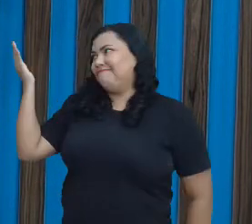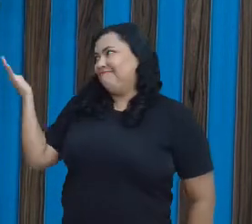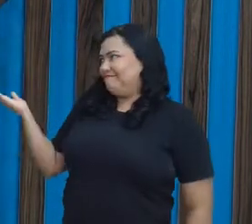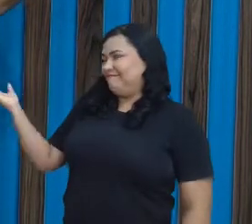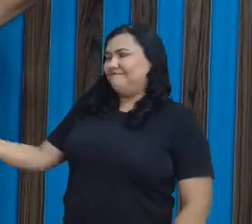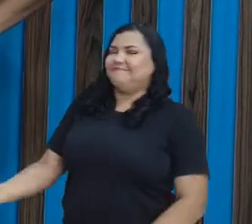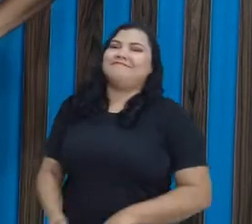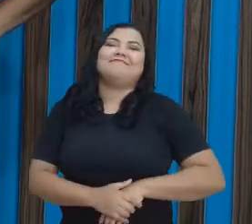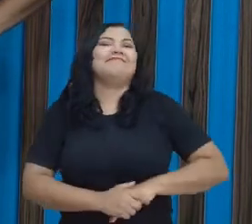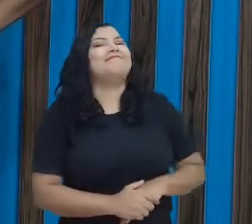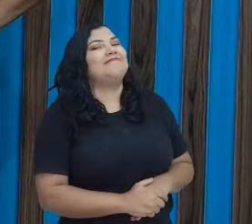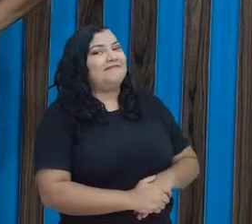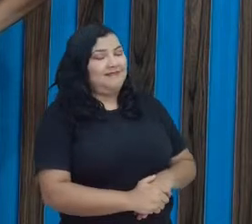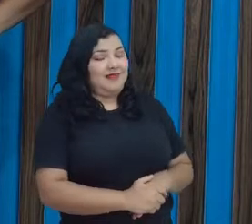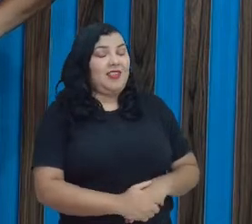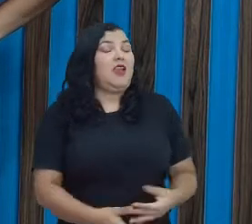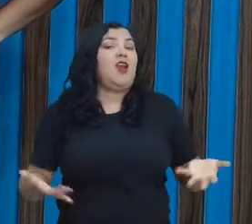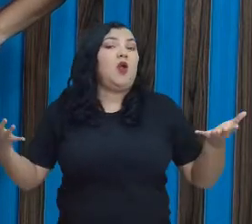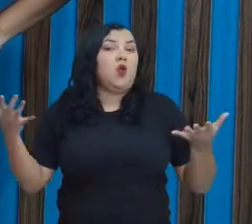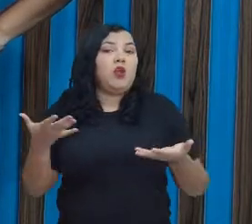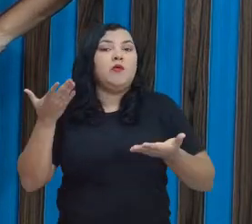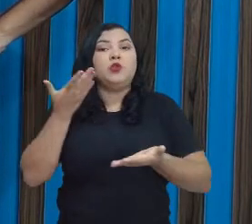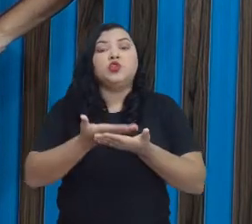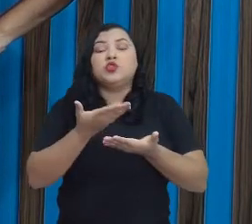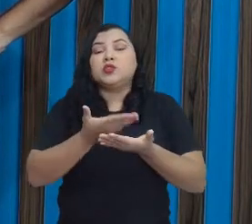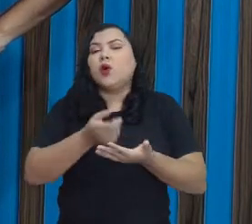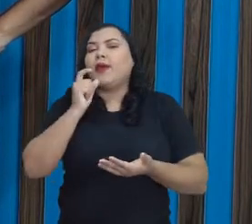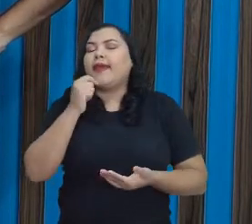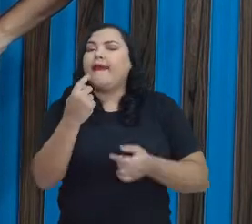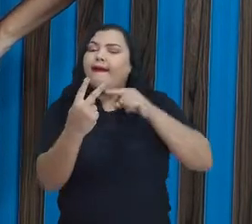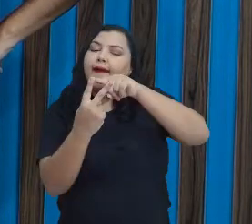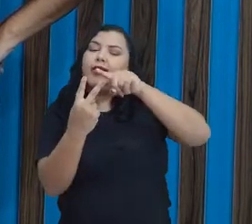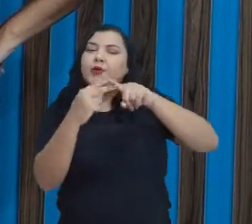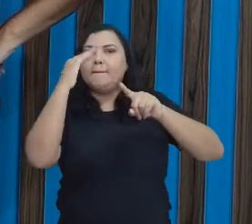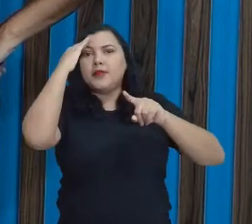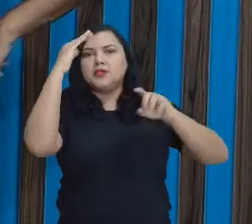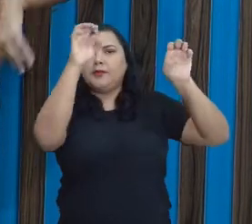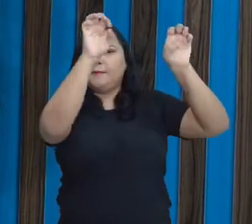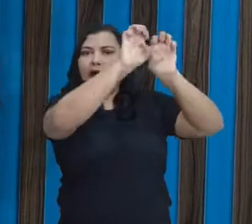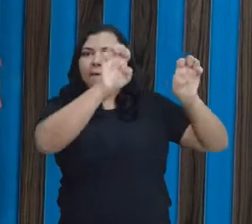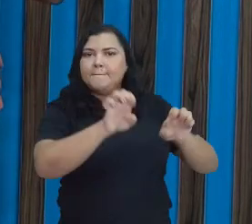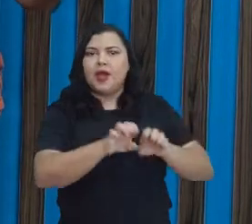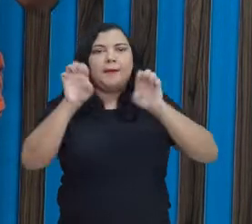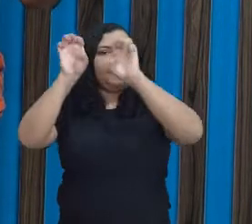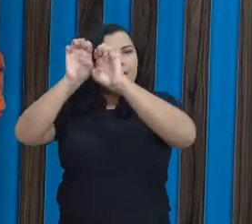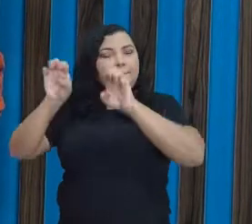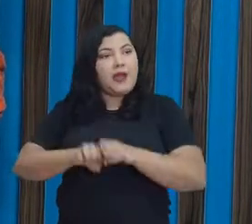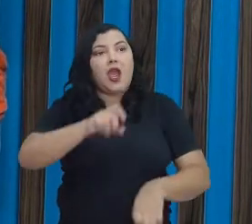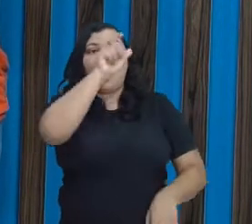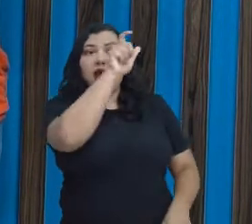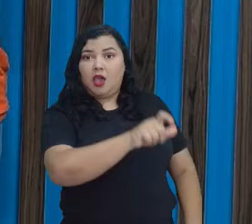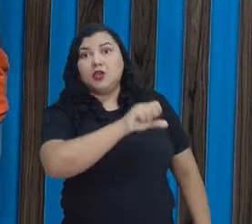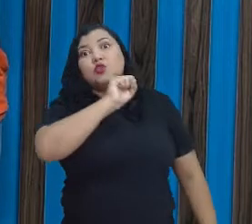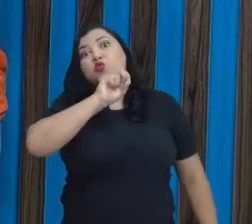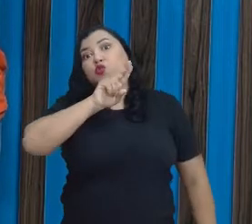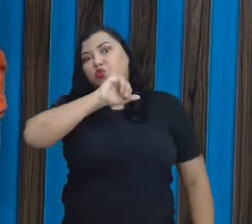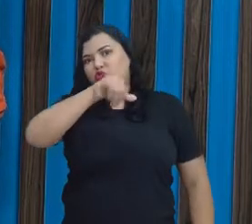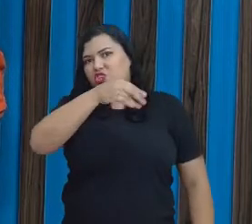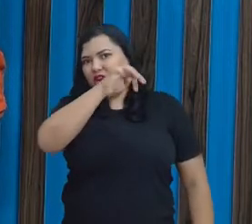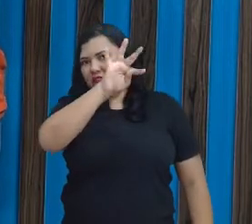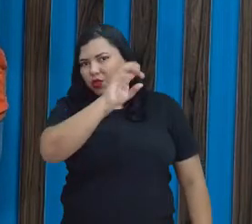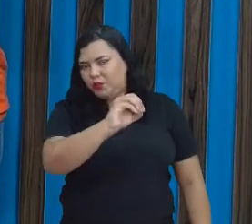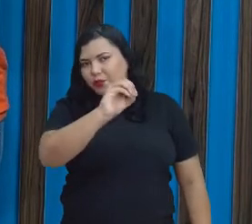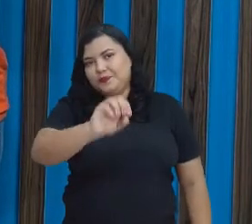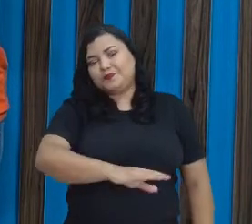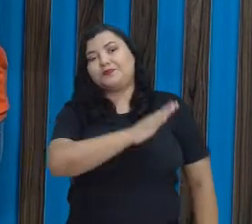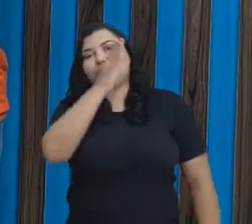início o quê? Ao estudo das duas principais estruturas das orações, que é o sujeito e o predicado.